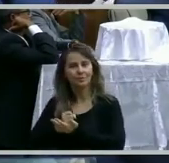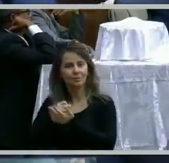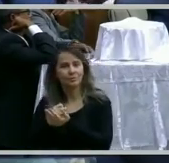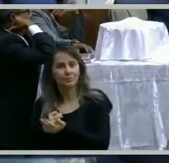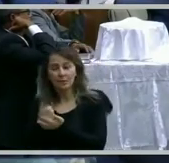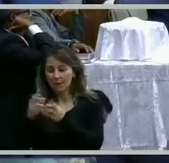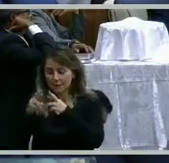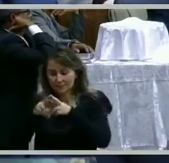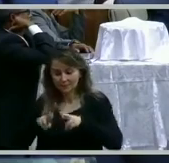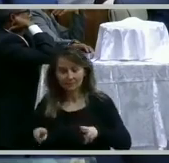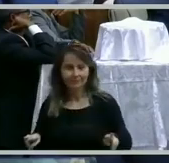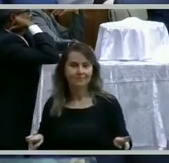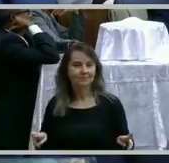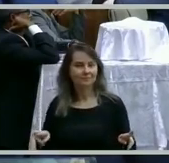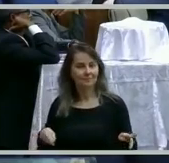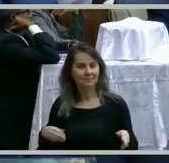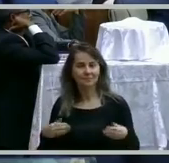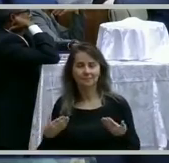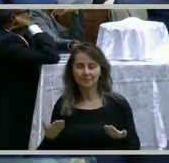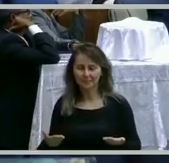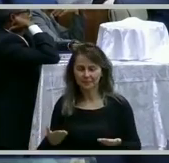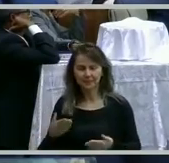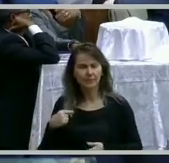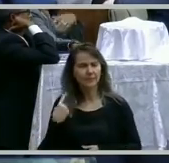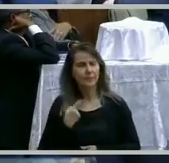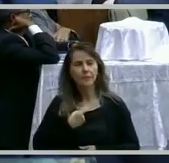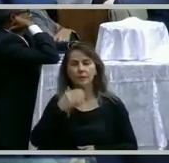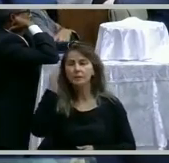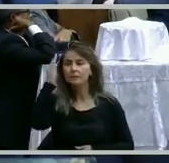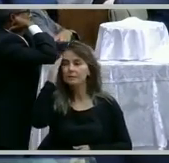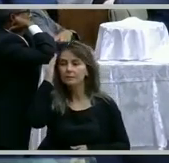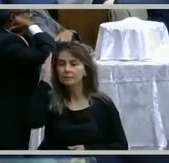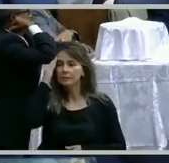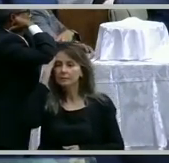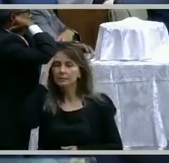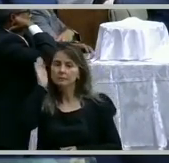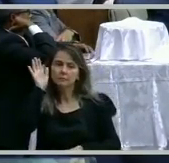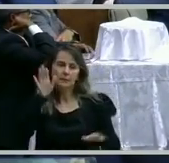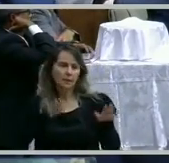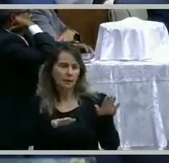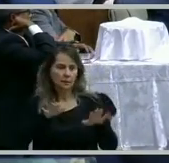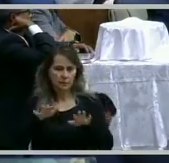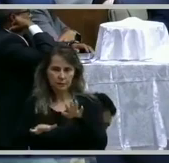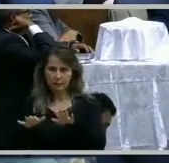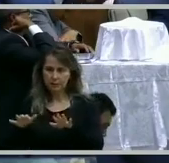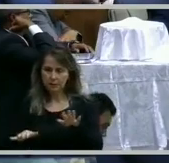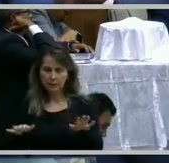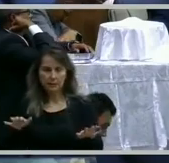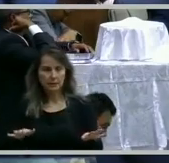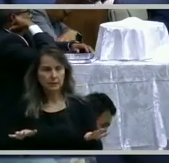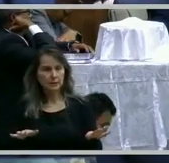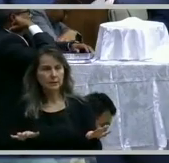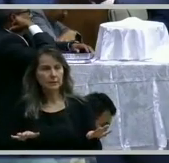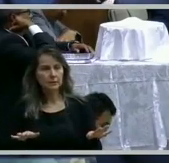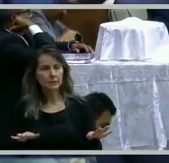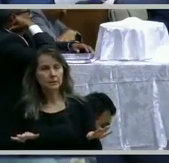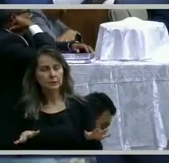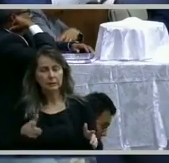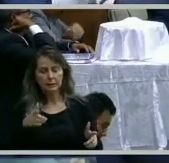saída. E nós podemos entender que, de vez em quando, estamos rodeados de